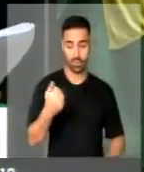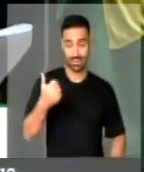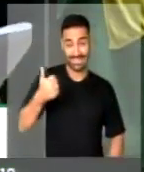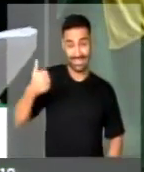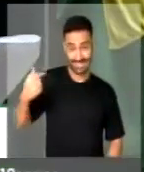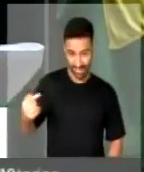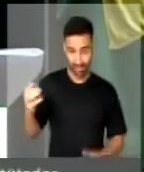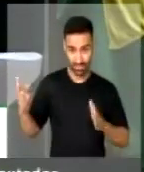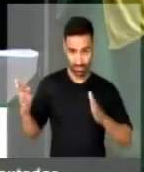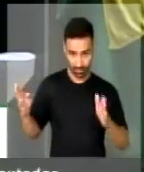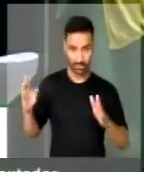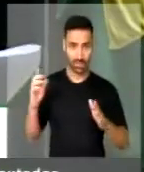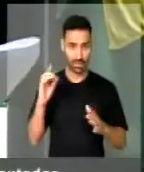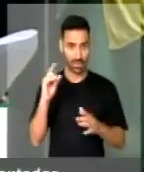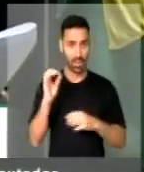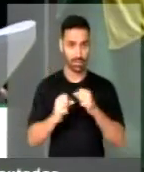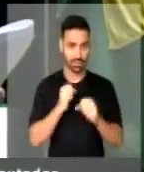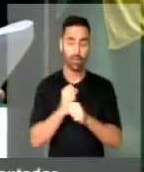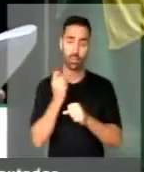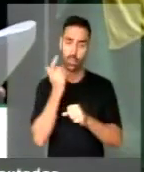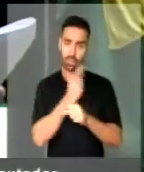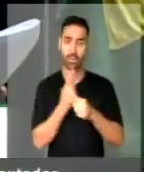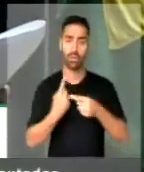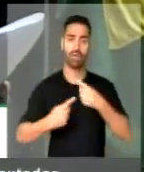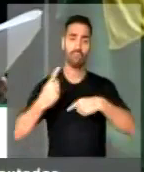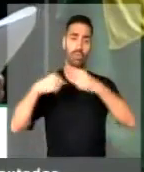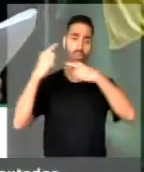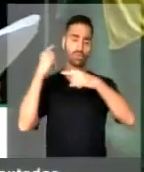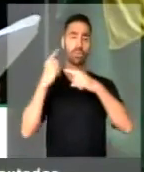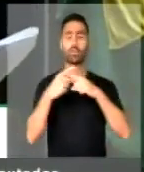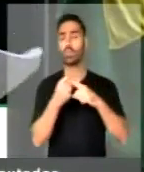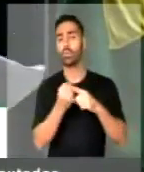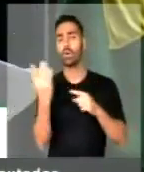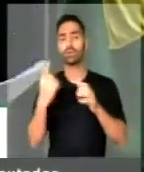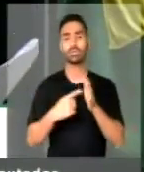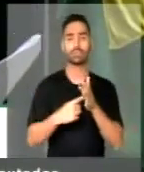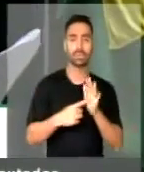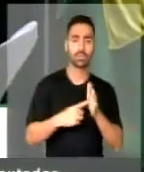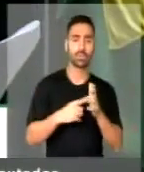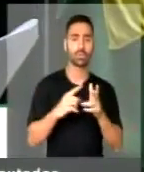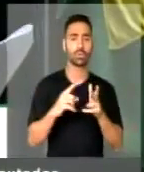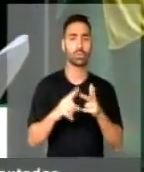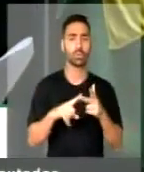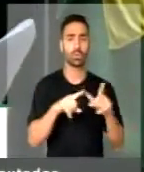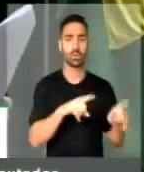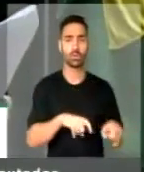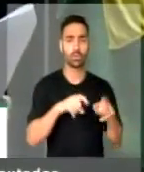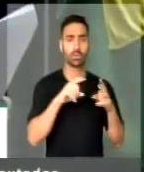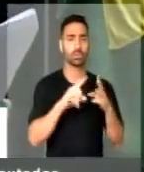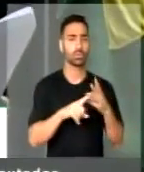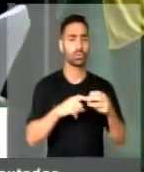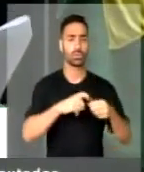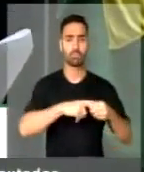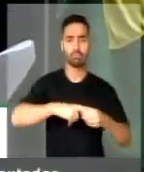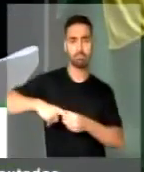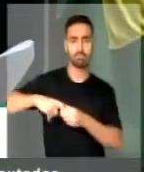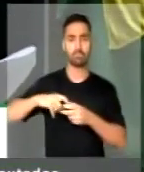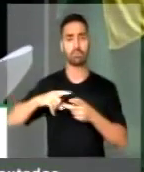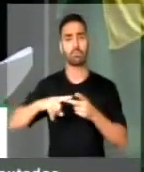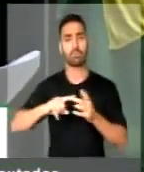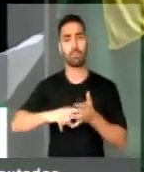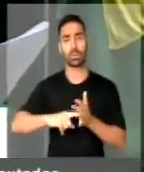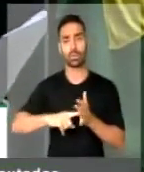2017 evoluiu-se em muitas coisas, quantos tratores, máquinas, implementos agrícolas, reboques, motores,